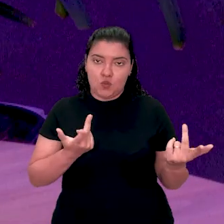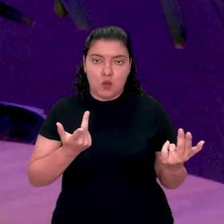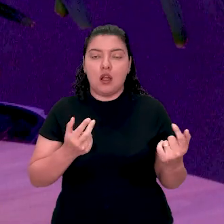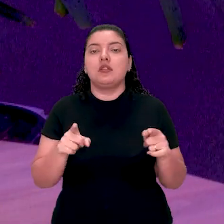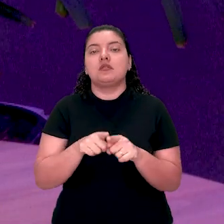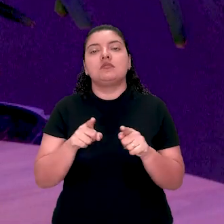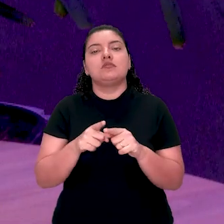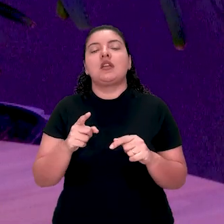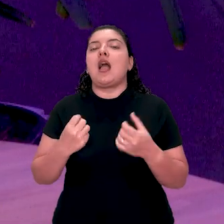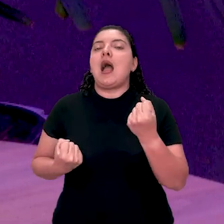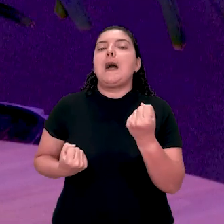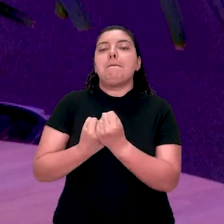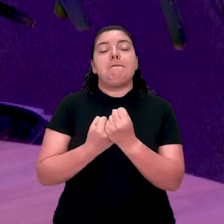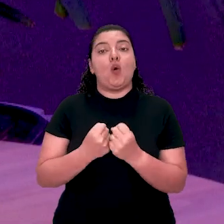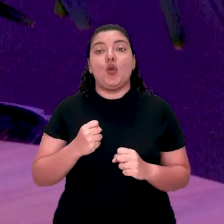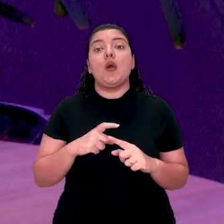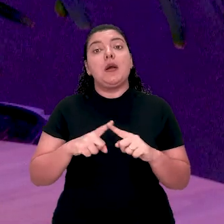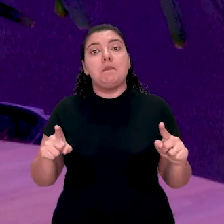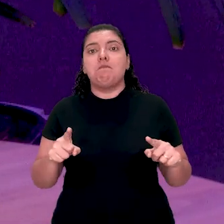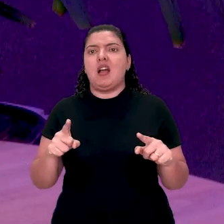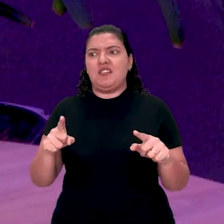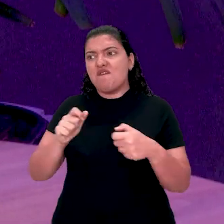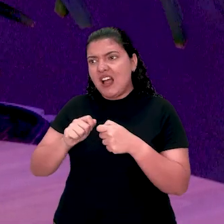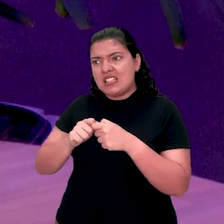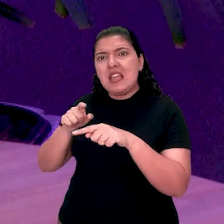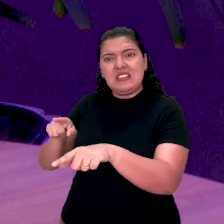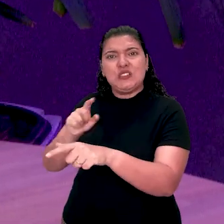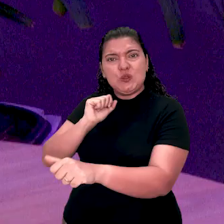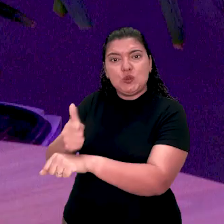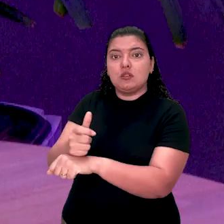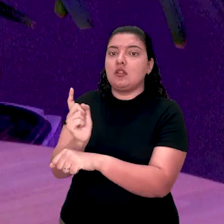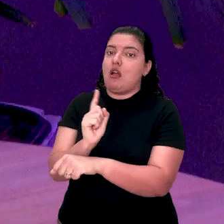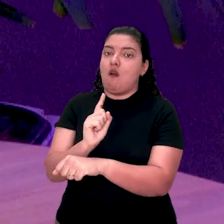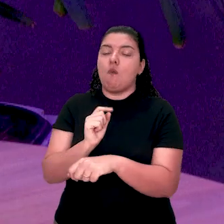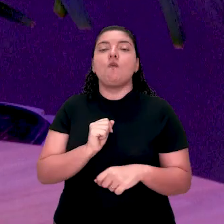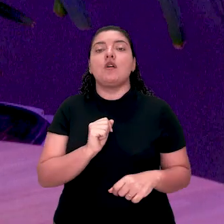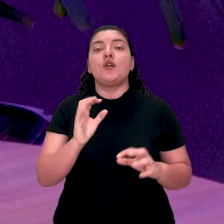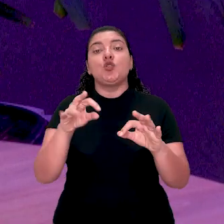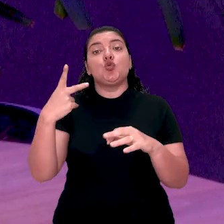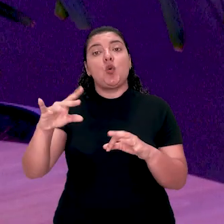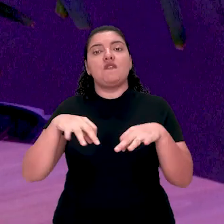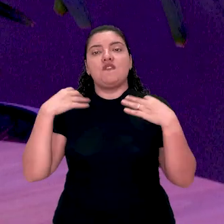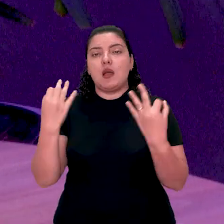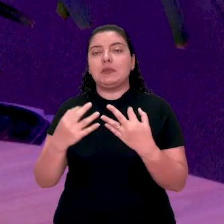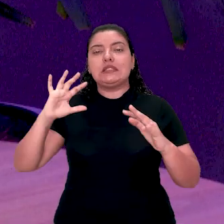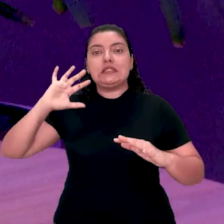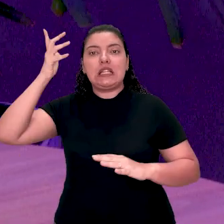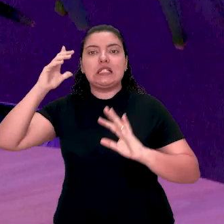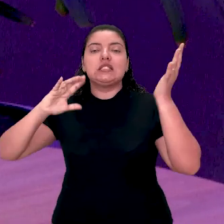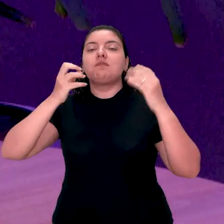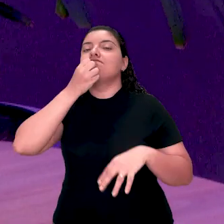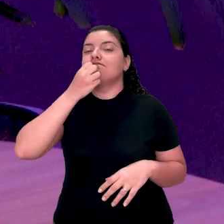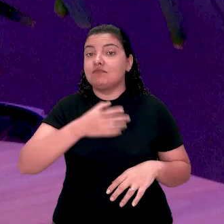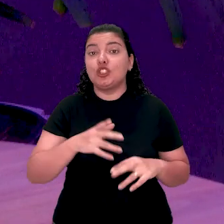aquela pessoa que está para te apoiar, mas não para fazer por você. Então, a sua família, ela tomou decisões muito